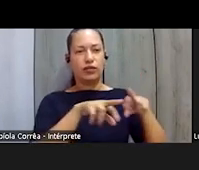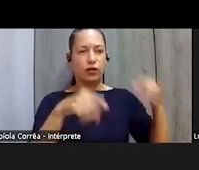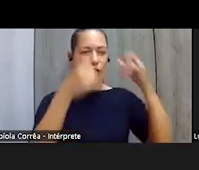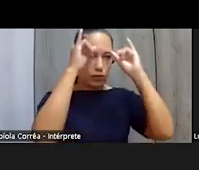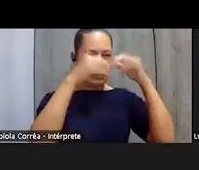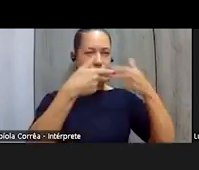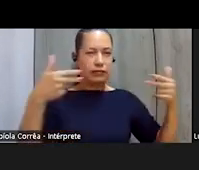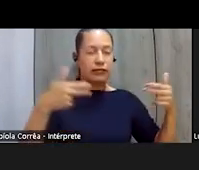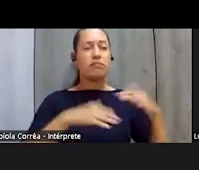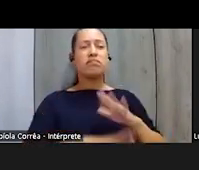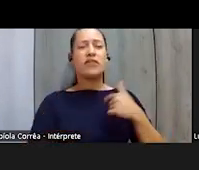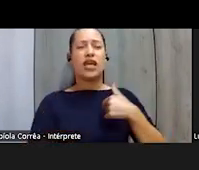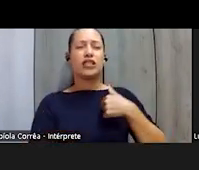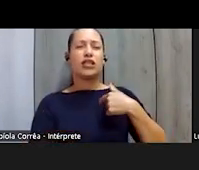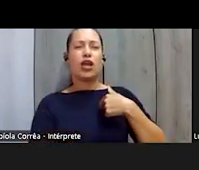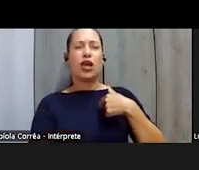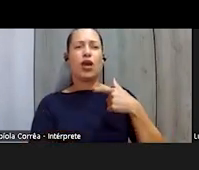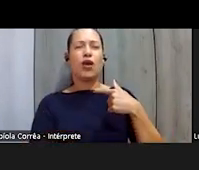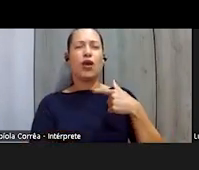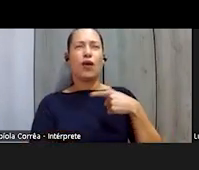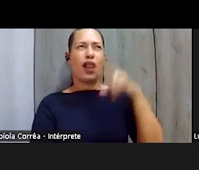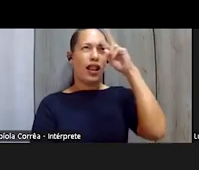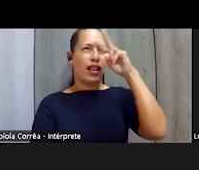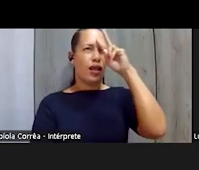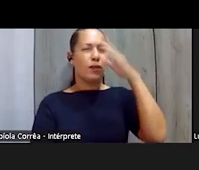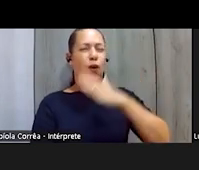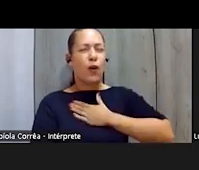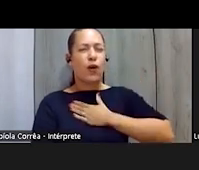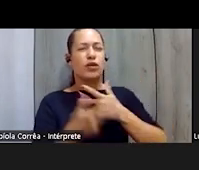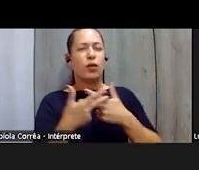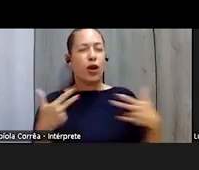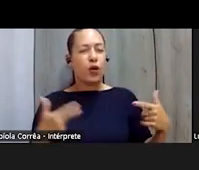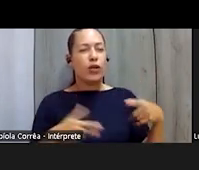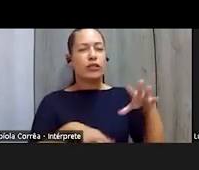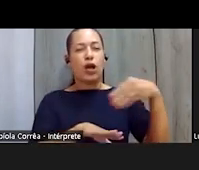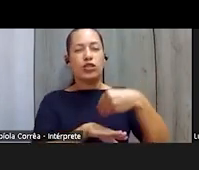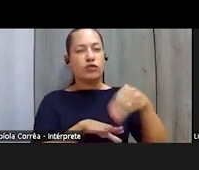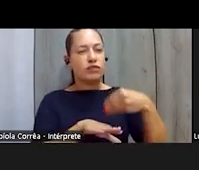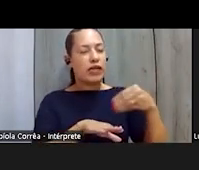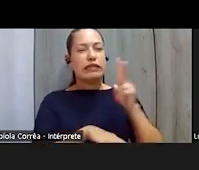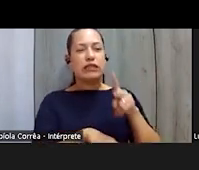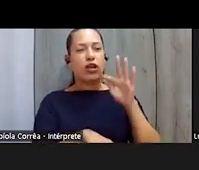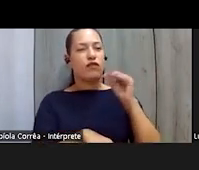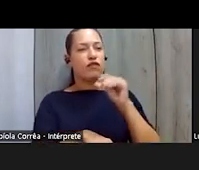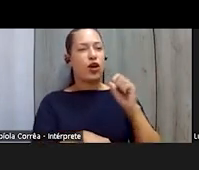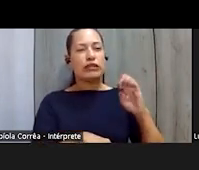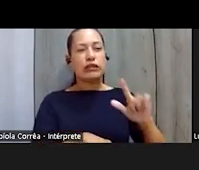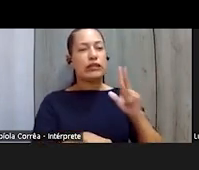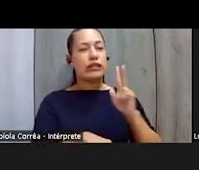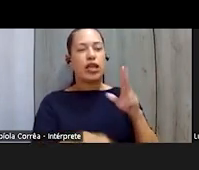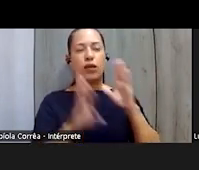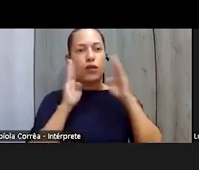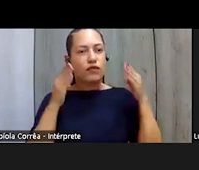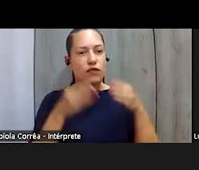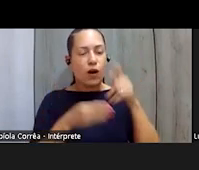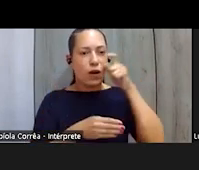que eu me entendo por gostar de algo, os fósseis sempre foram o meu foco de